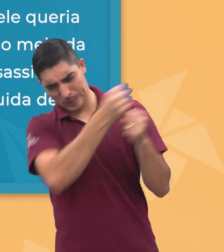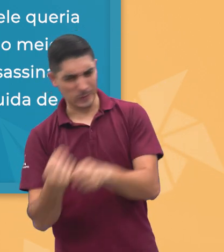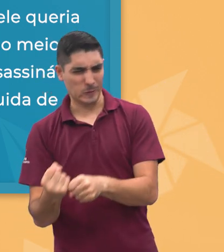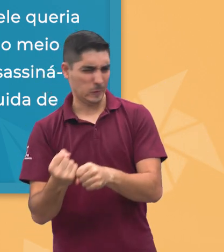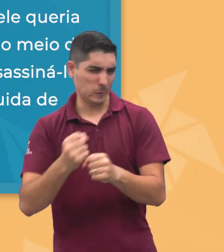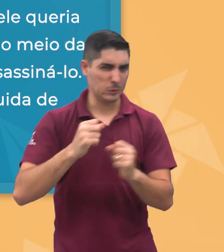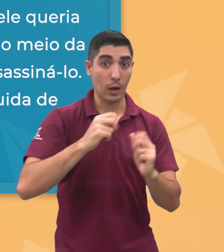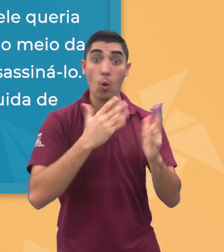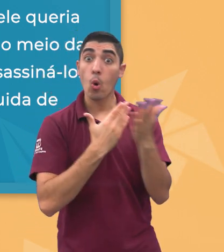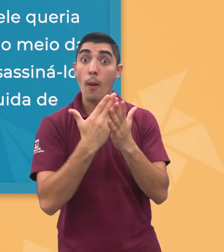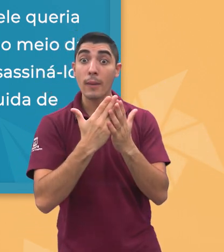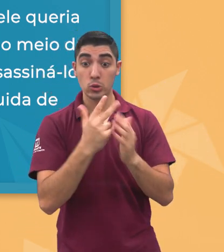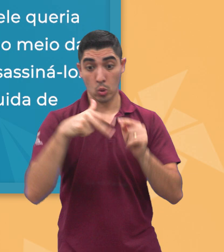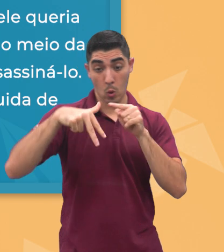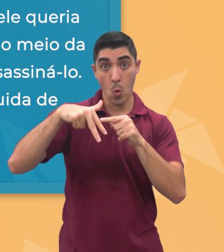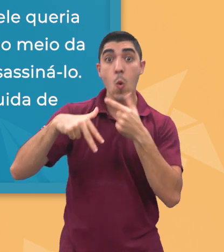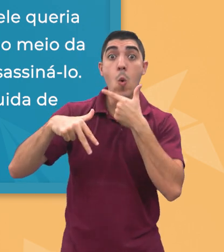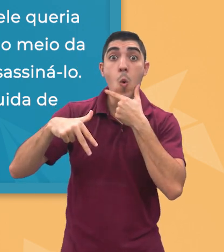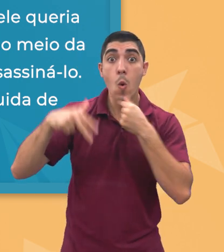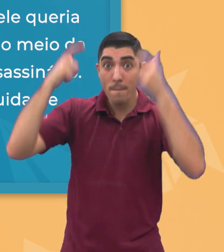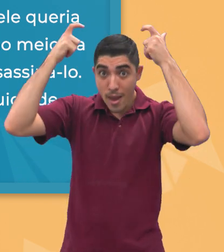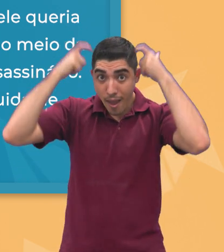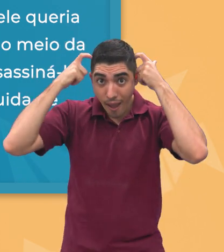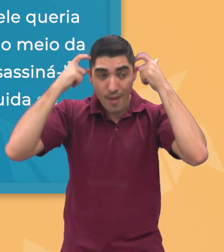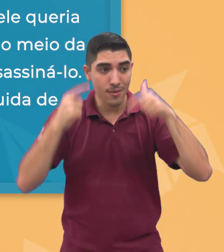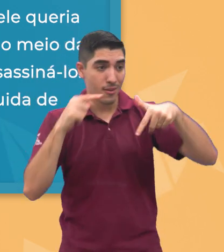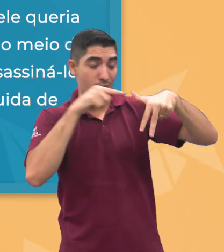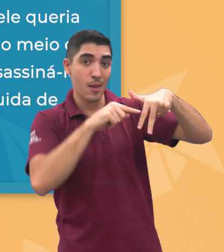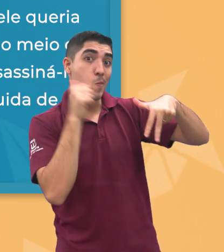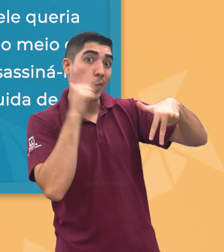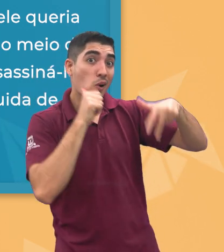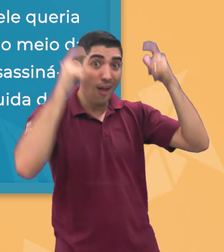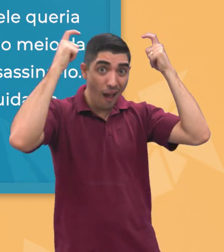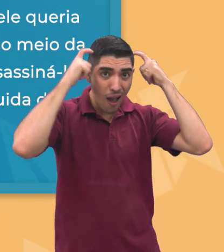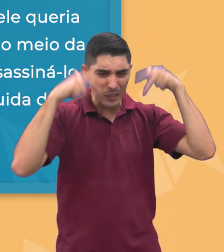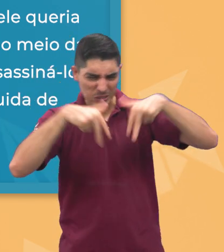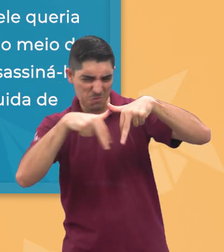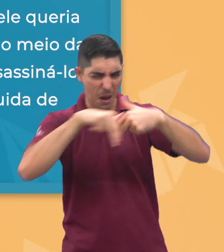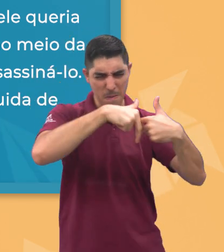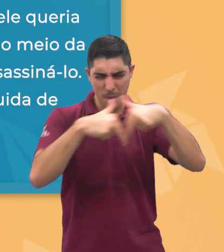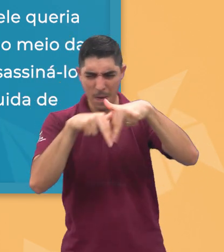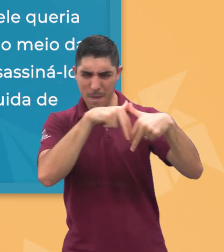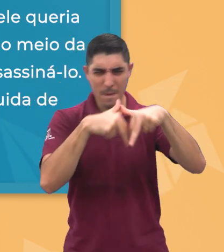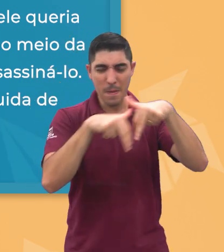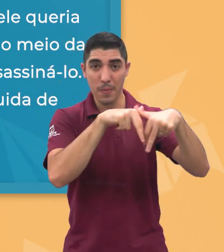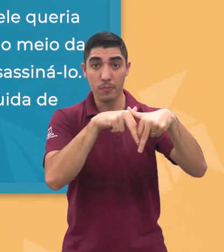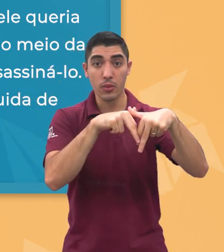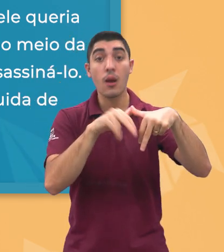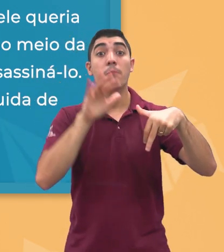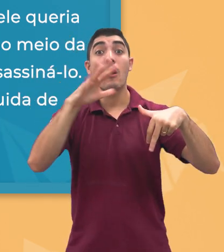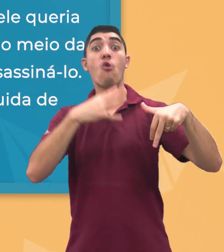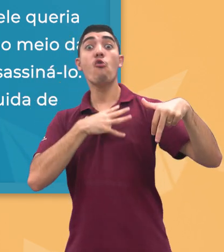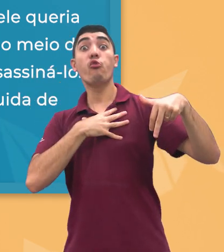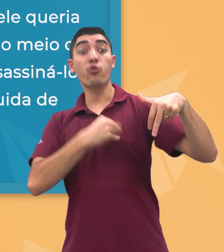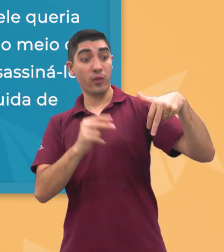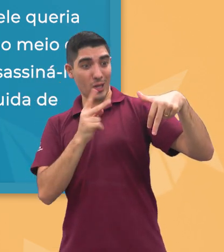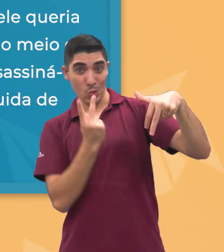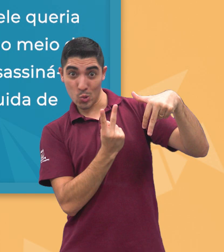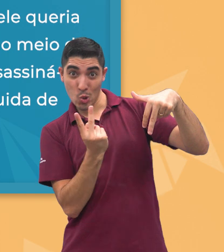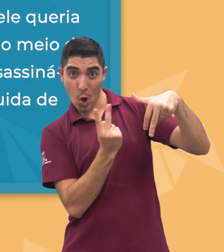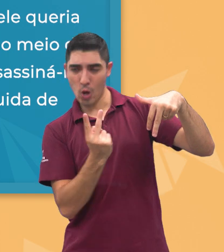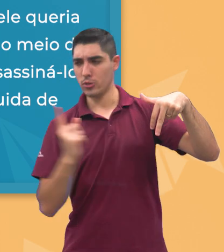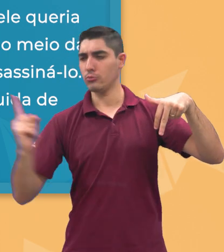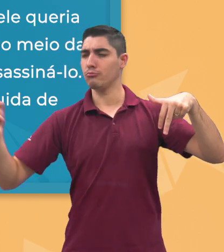grande algazarra. O príncipe, que chegava ao palácio com seus guerreiros, escutaram gritos